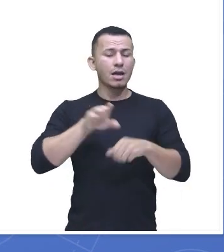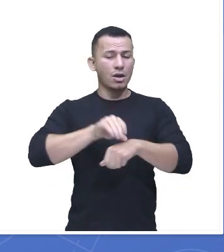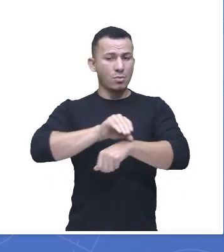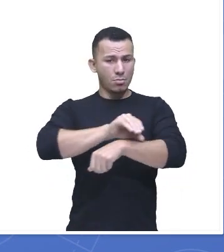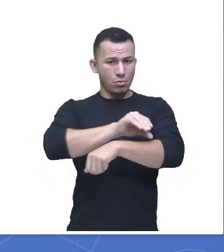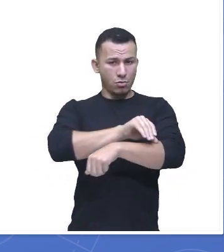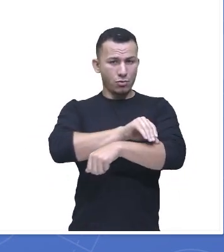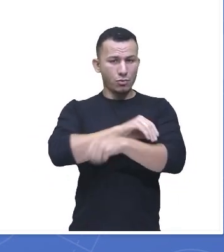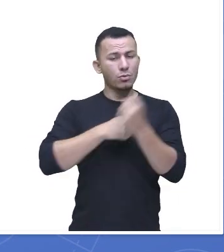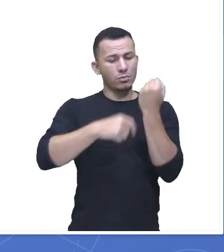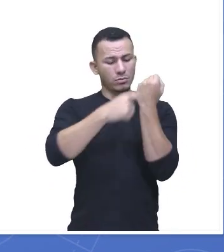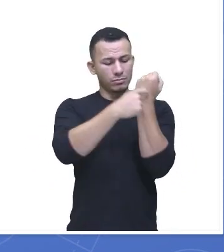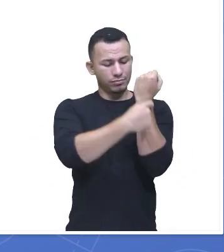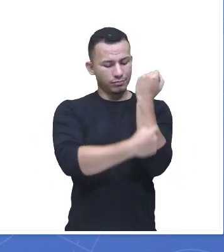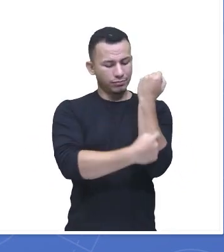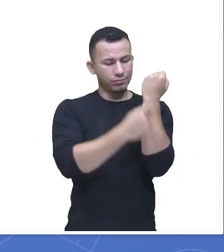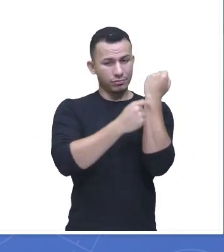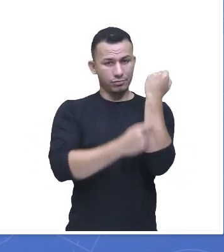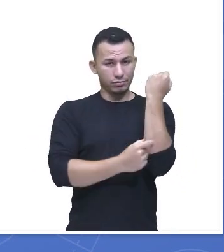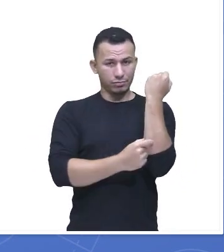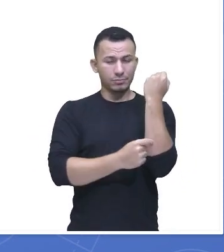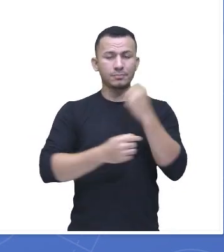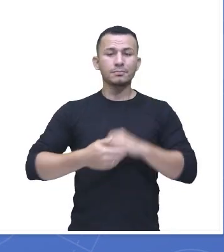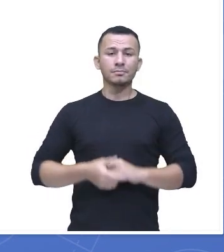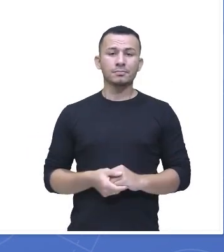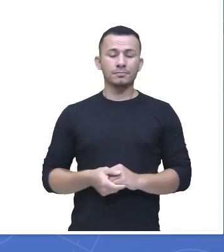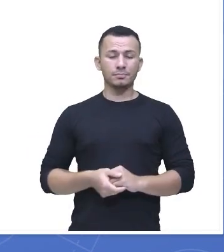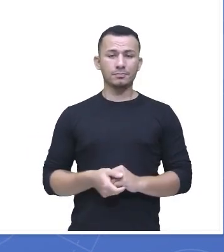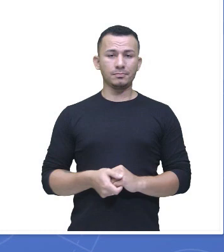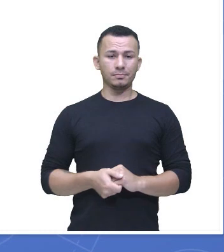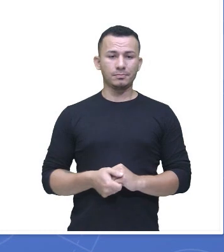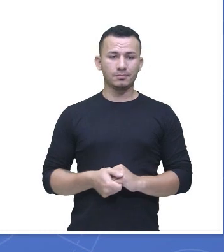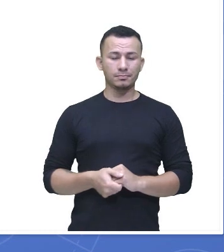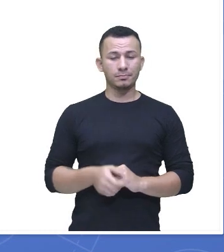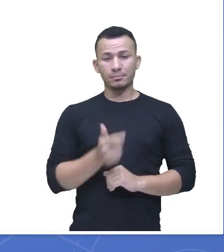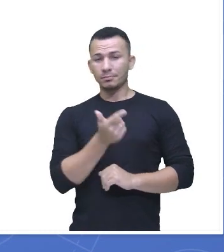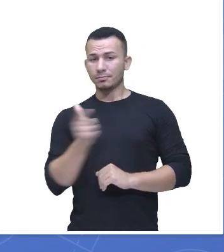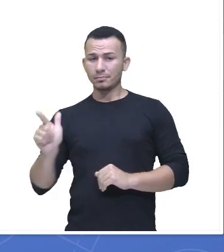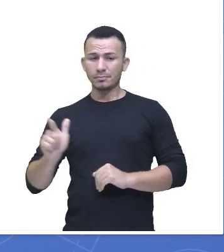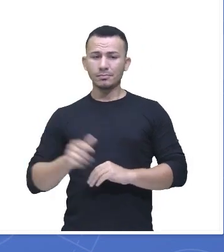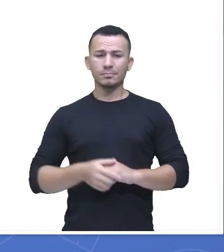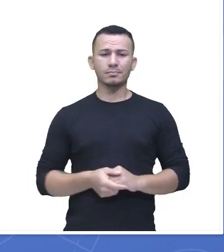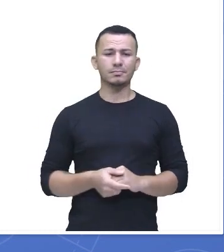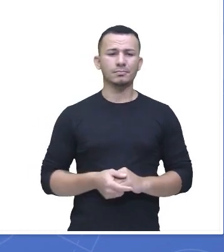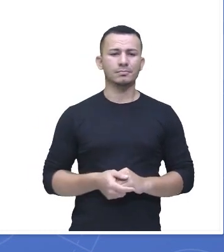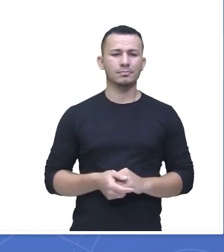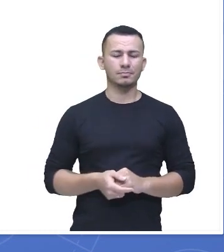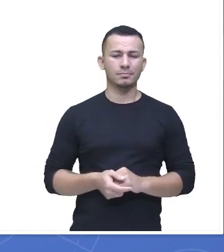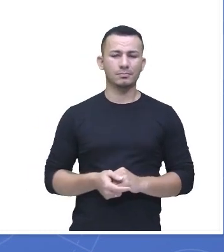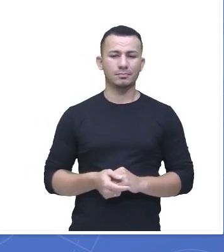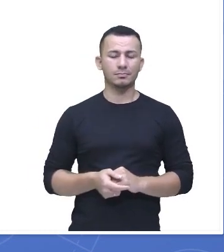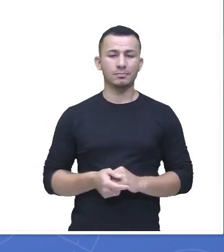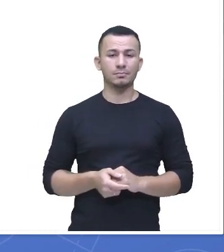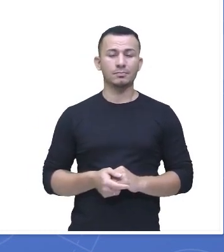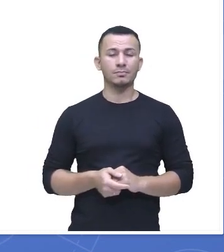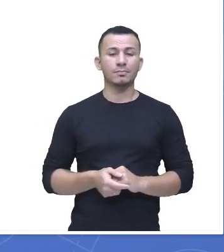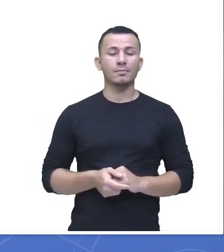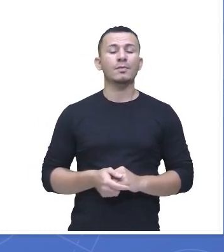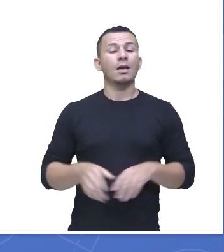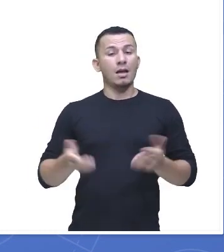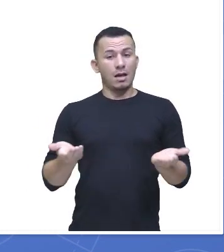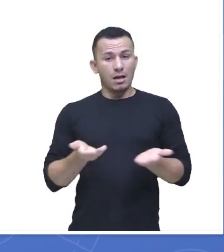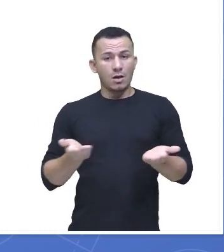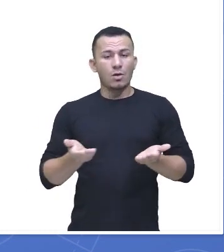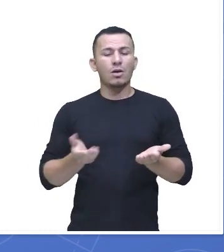músculos aí nas nossas costas. Prosseguindo, nós temos os músculos dos